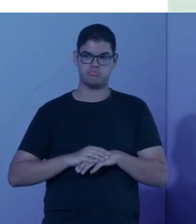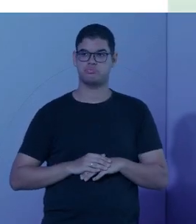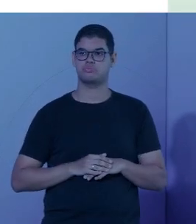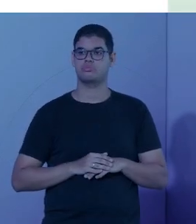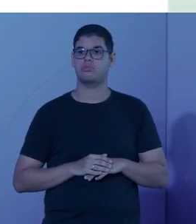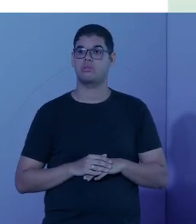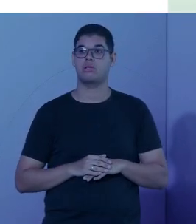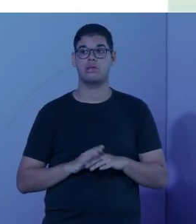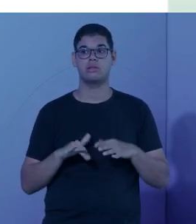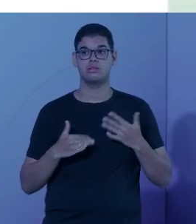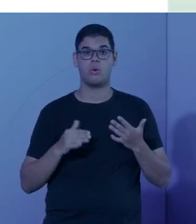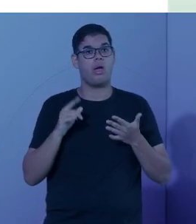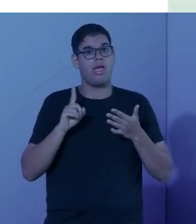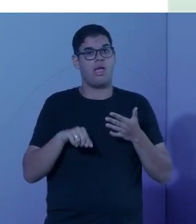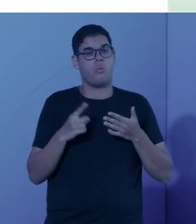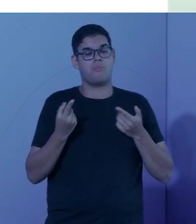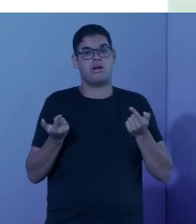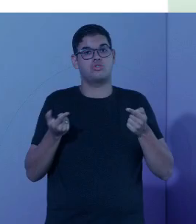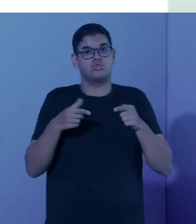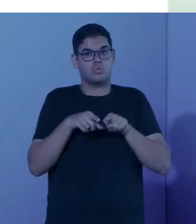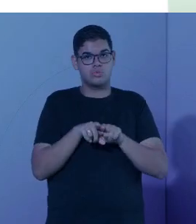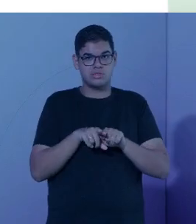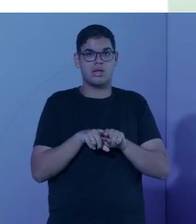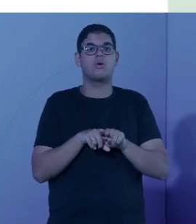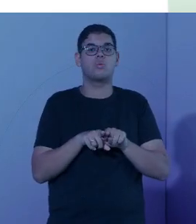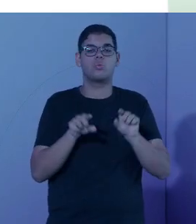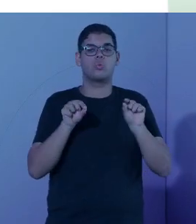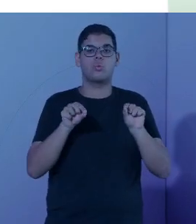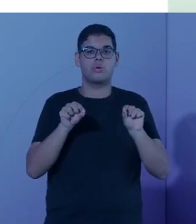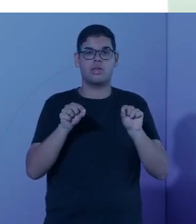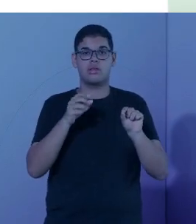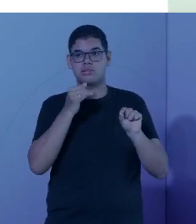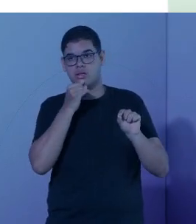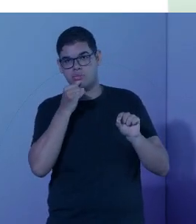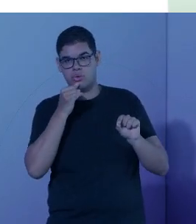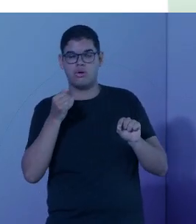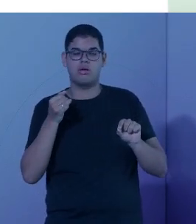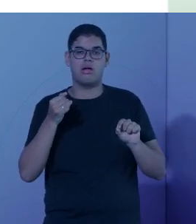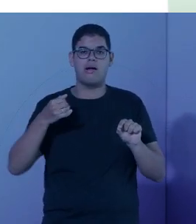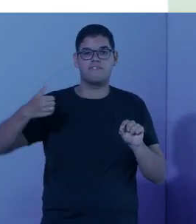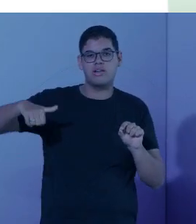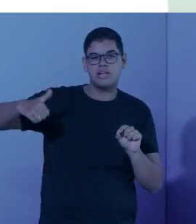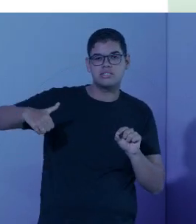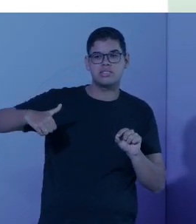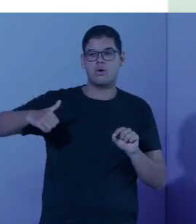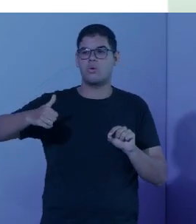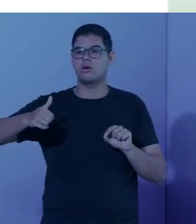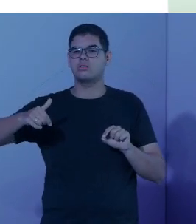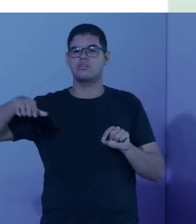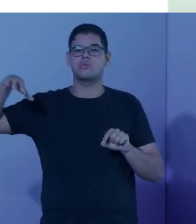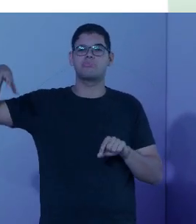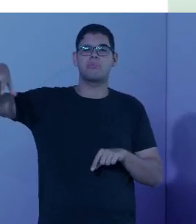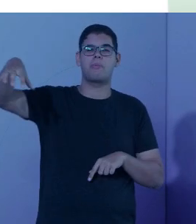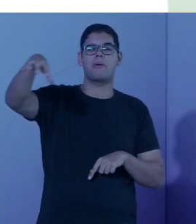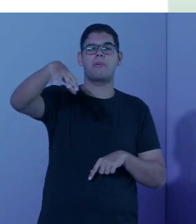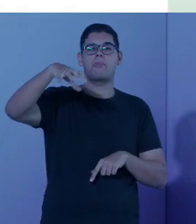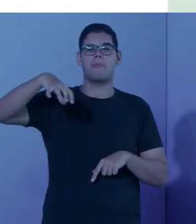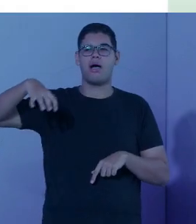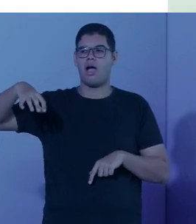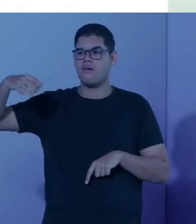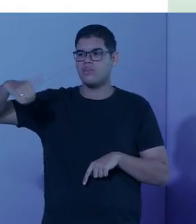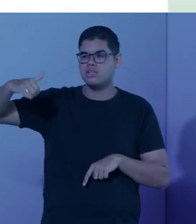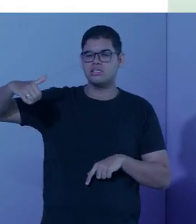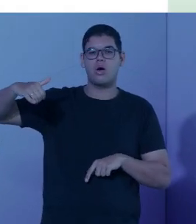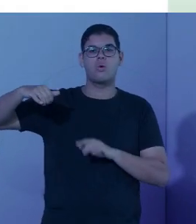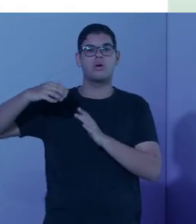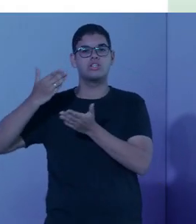Foi uma junção de avaliação de diversas portarias, de estudos que já